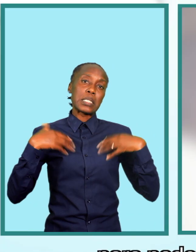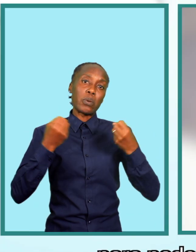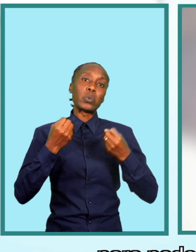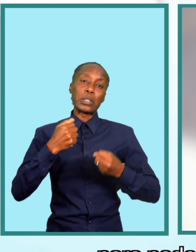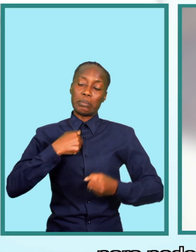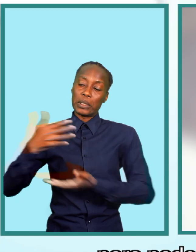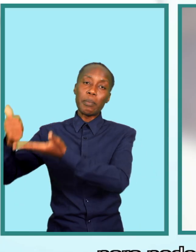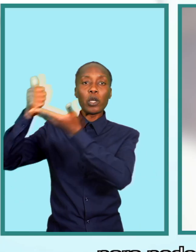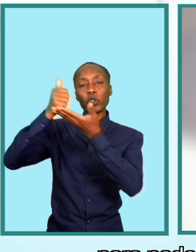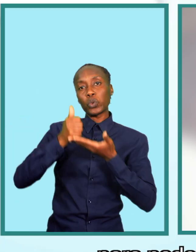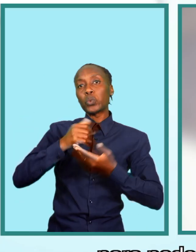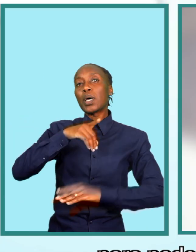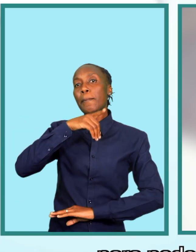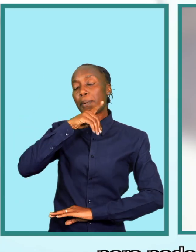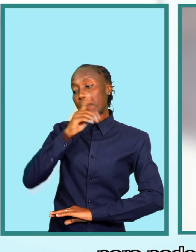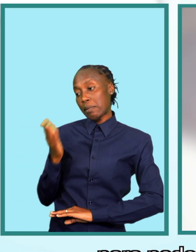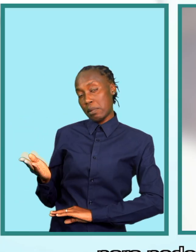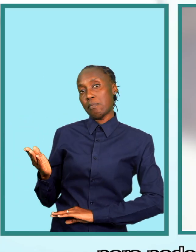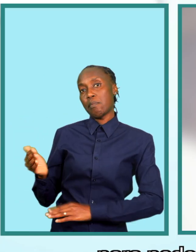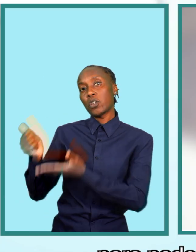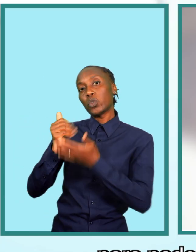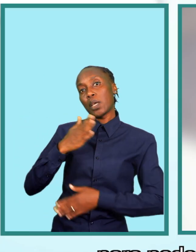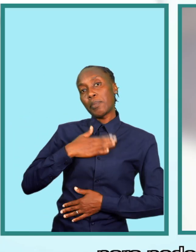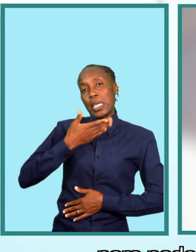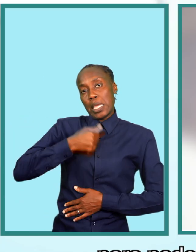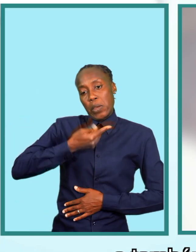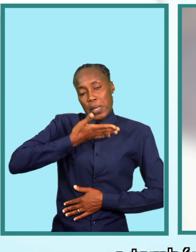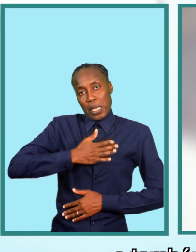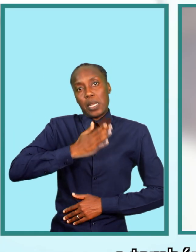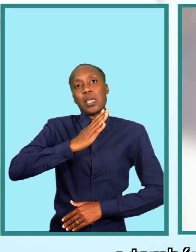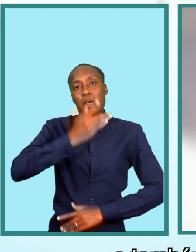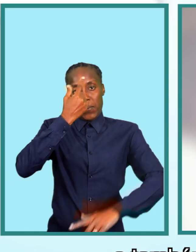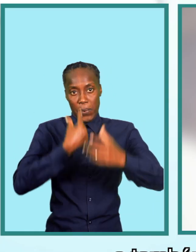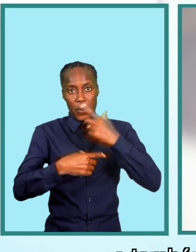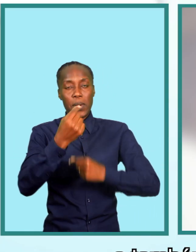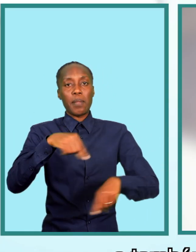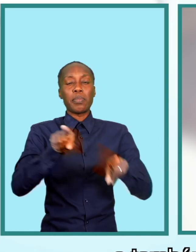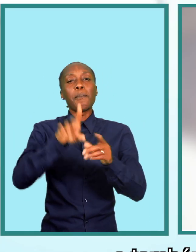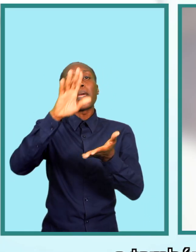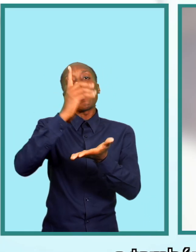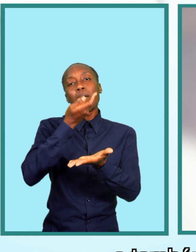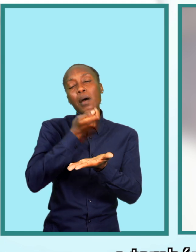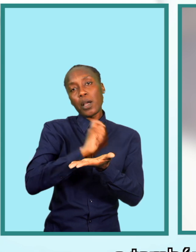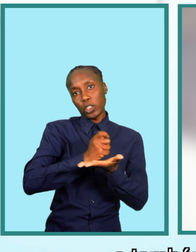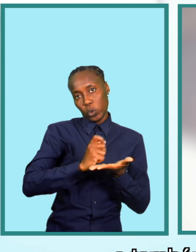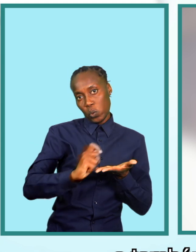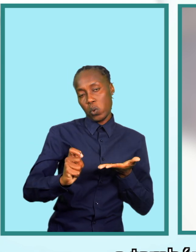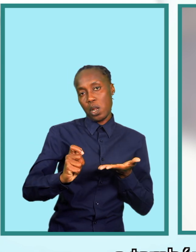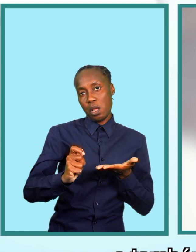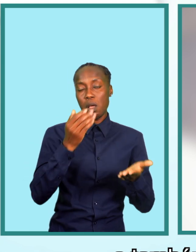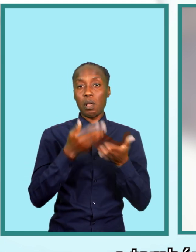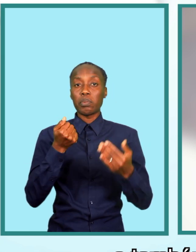filhos e cuidar também da minha saúde e também para poder ir à